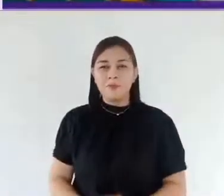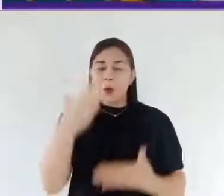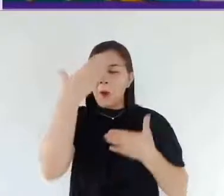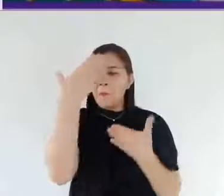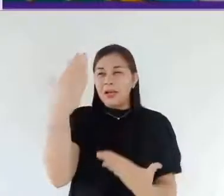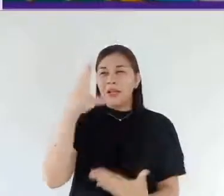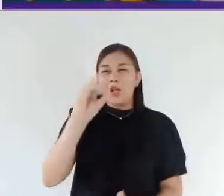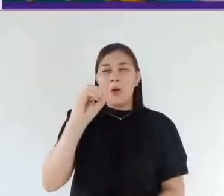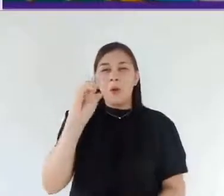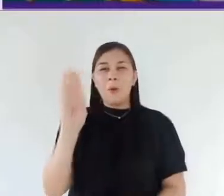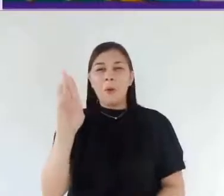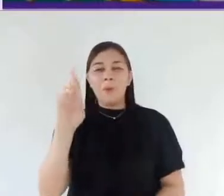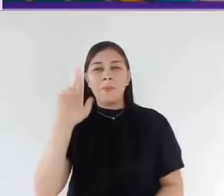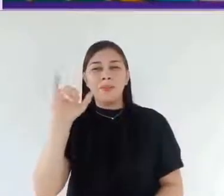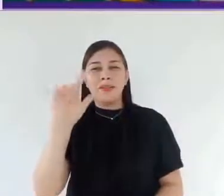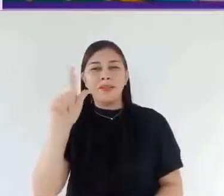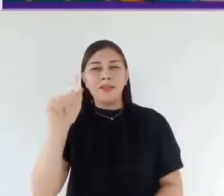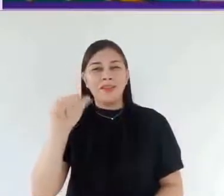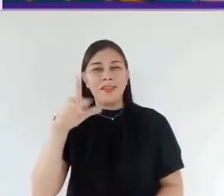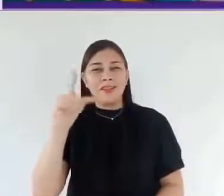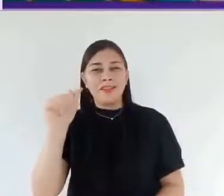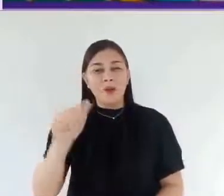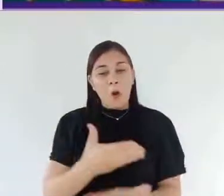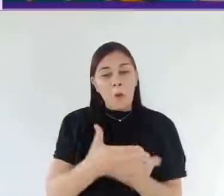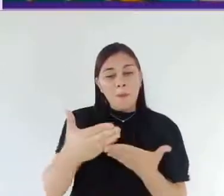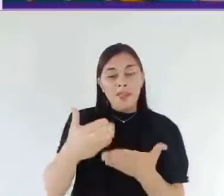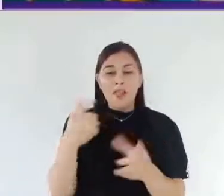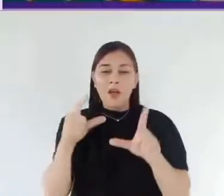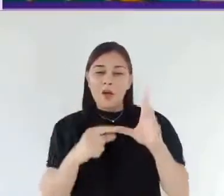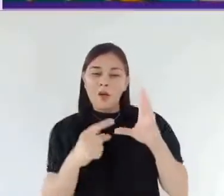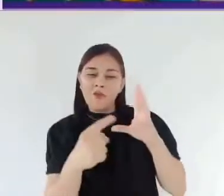obrigada começa com a vogal O